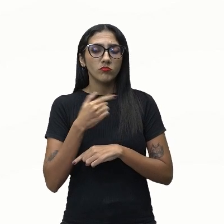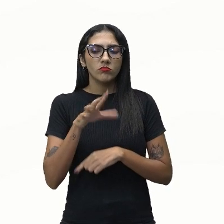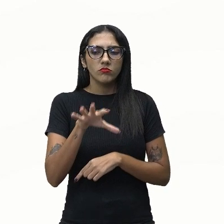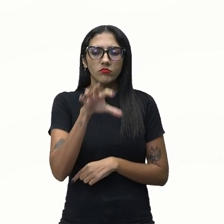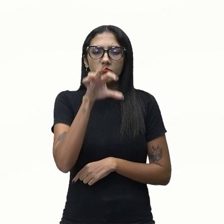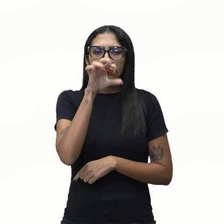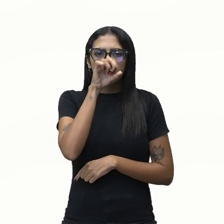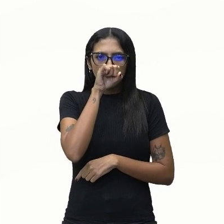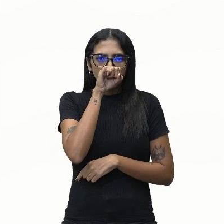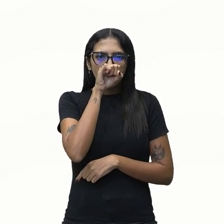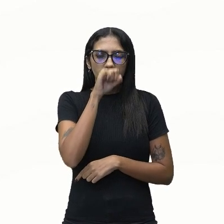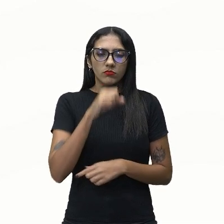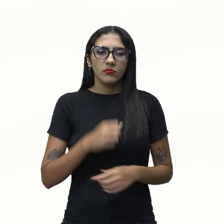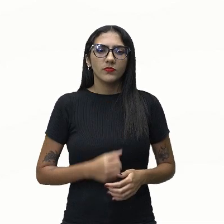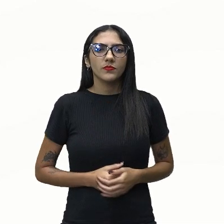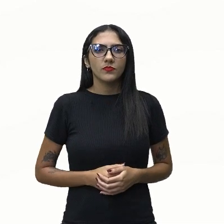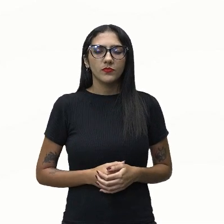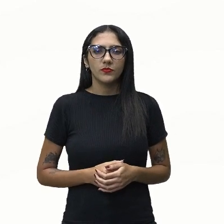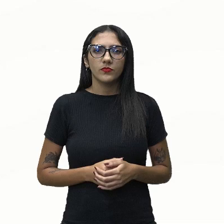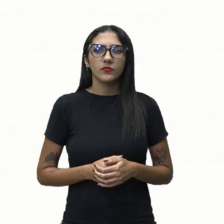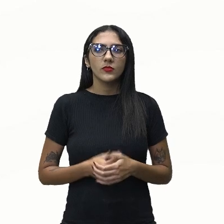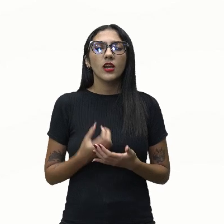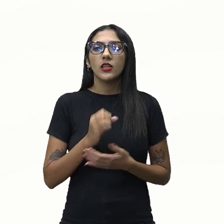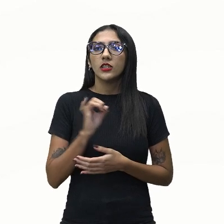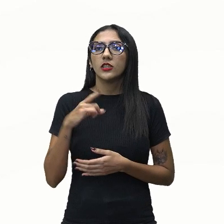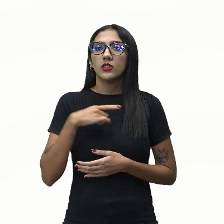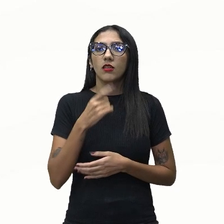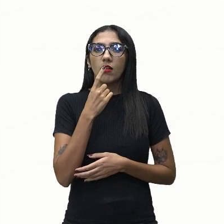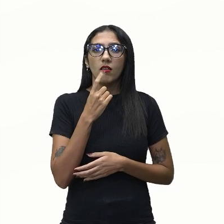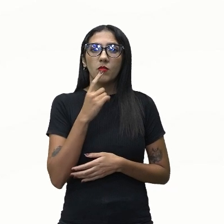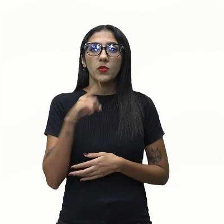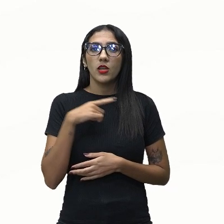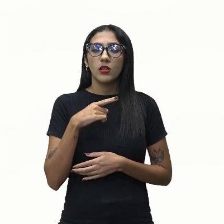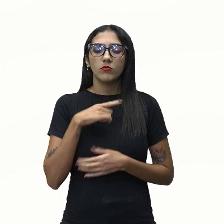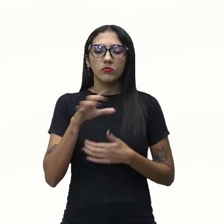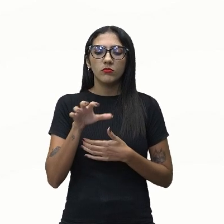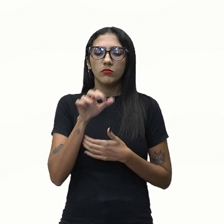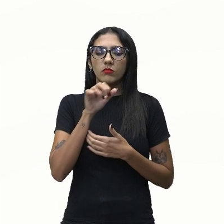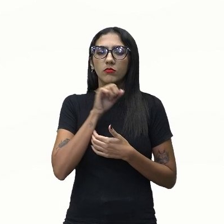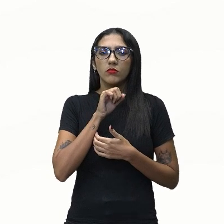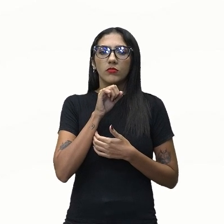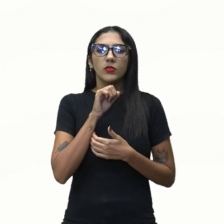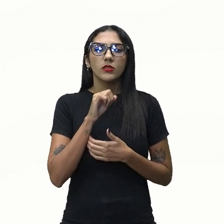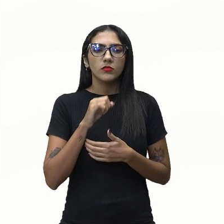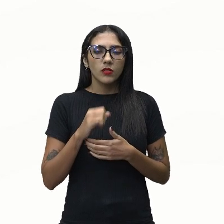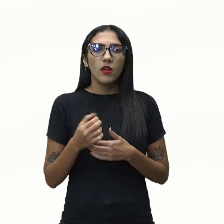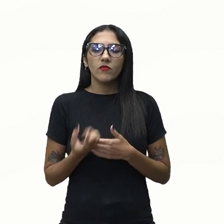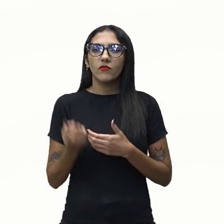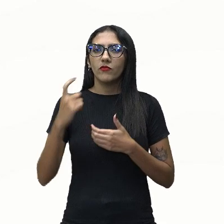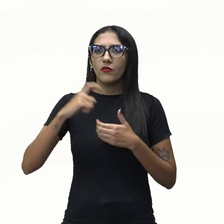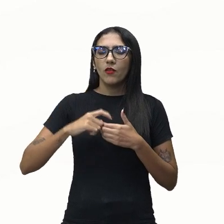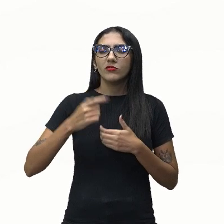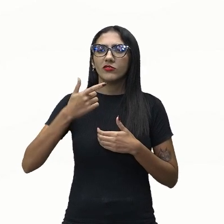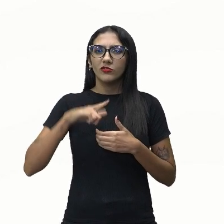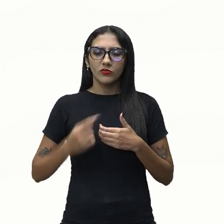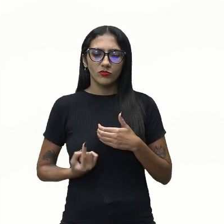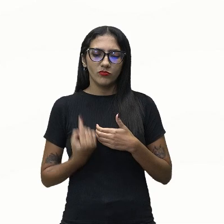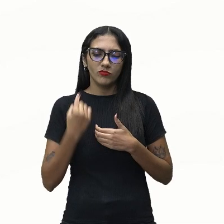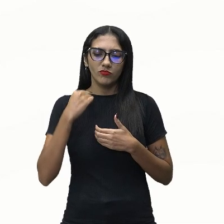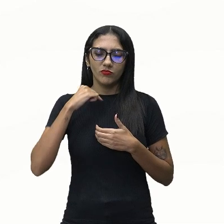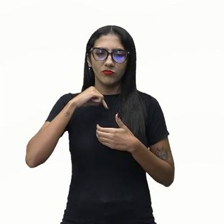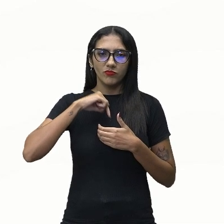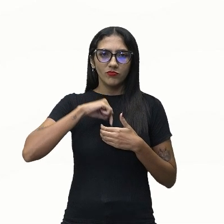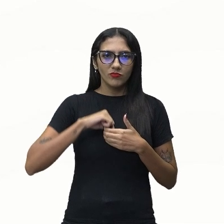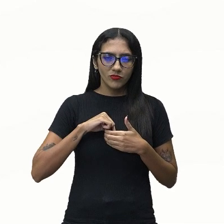sua respiração, né? Uma vez que esse sangue recebeu oxigênio, ele vai sair dos pulmões e vai voltar para o coração agora pelo